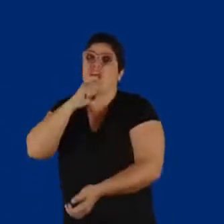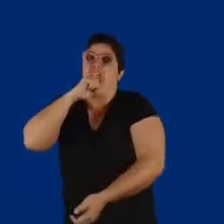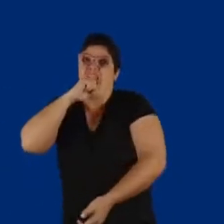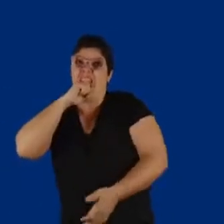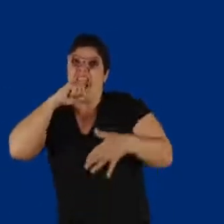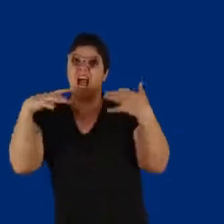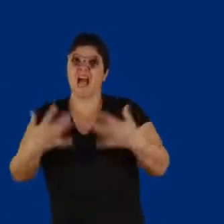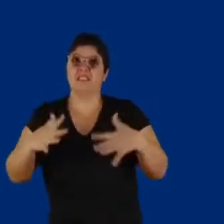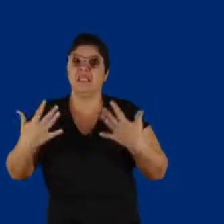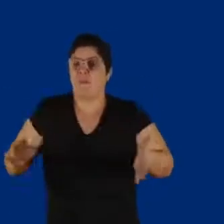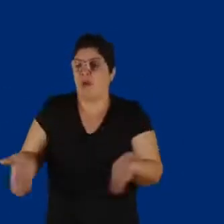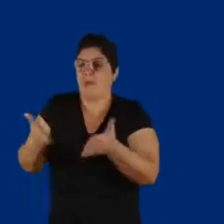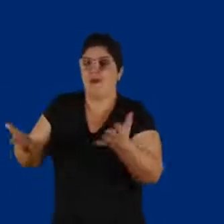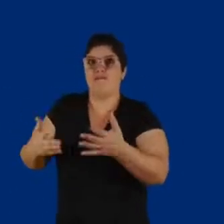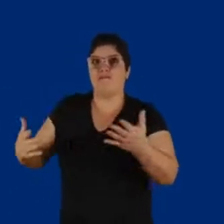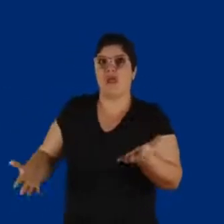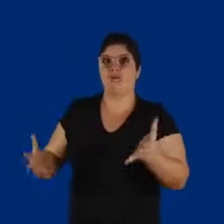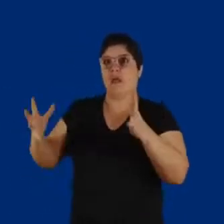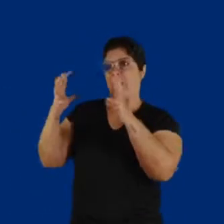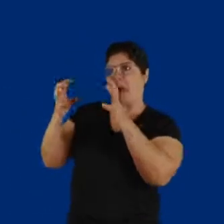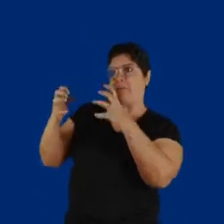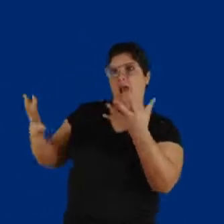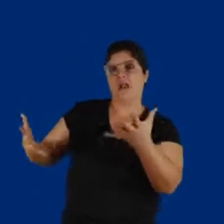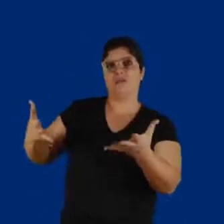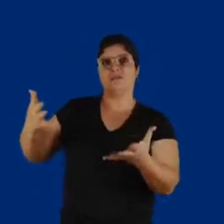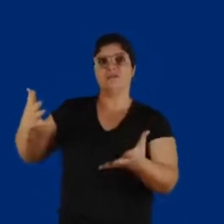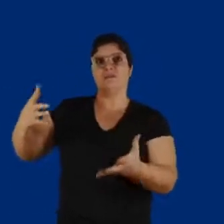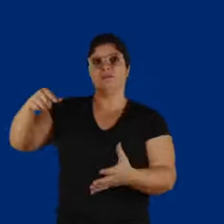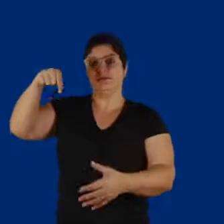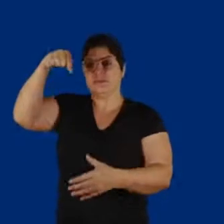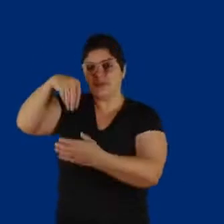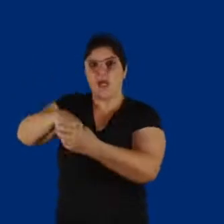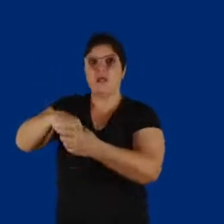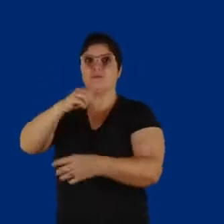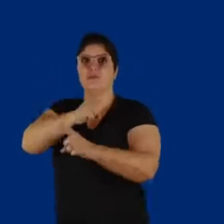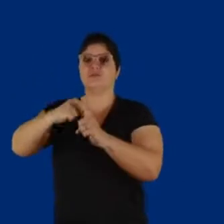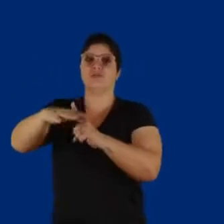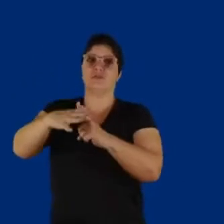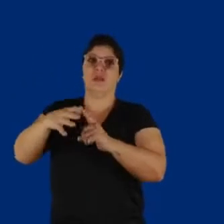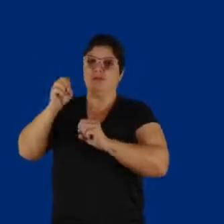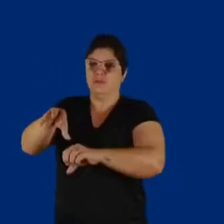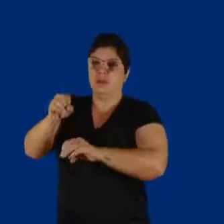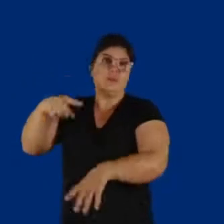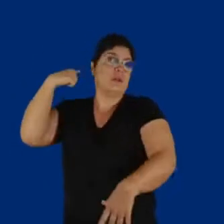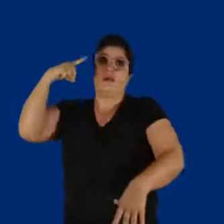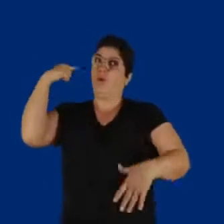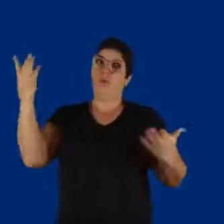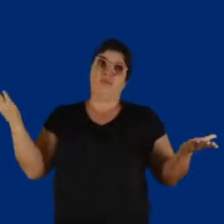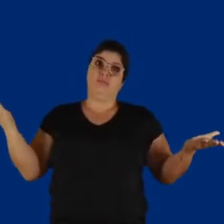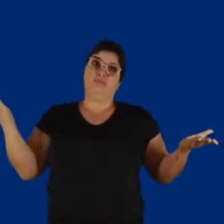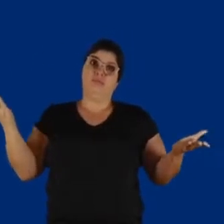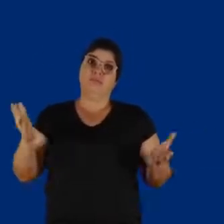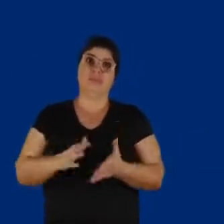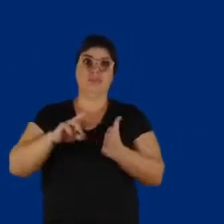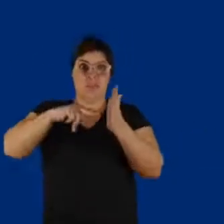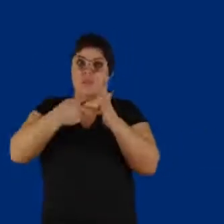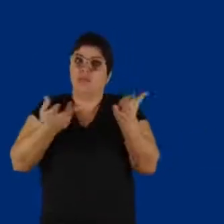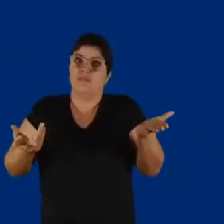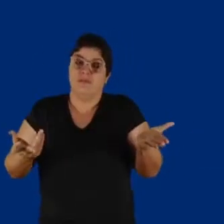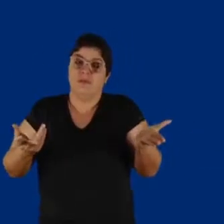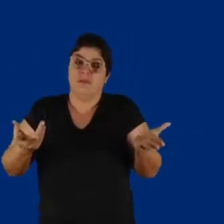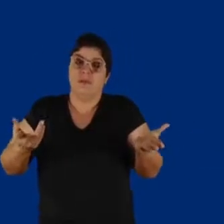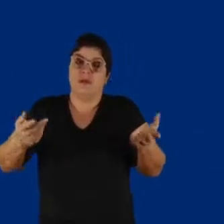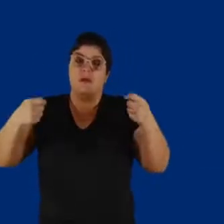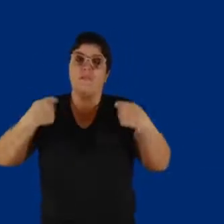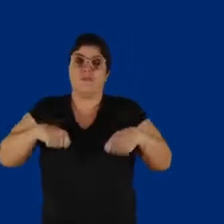promovendo a competição na nossa sociedade, nós estamos educando para a loucura e é preciso educar